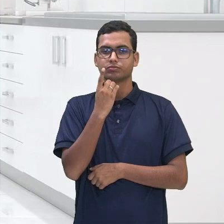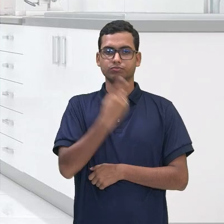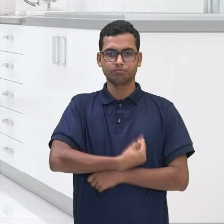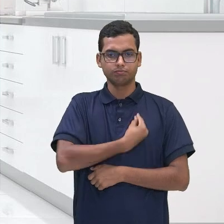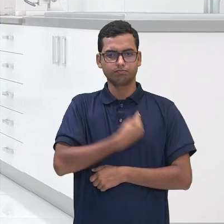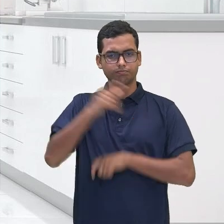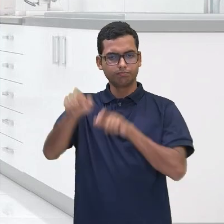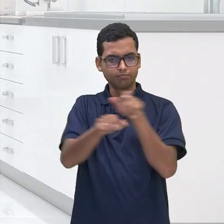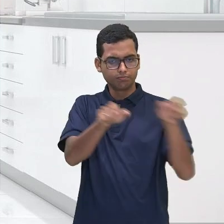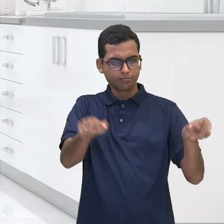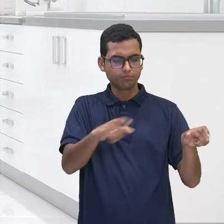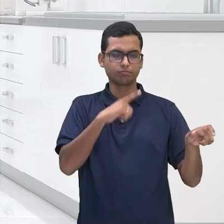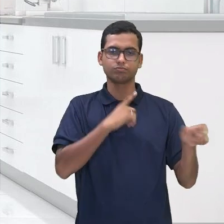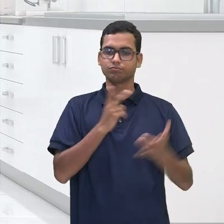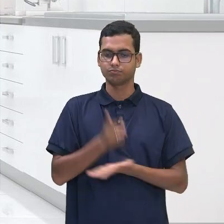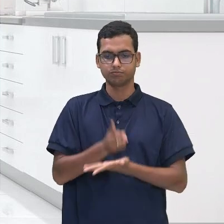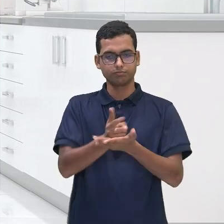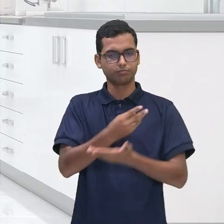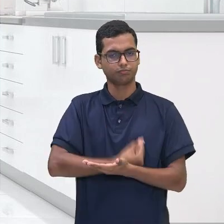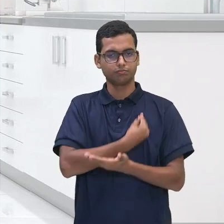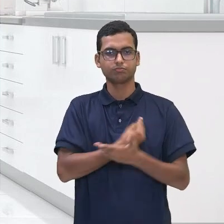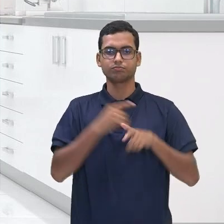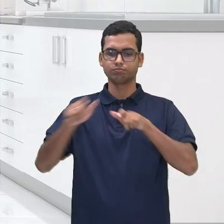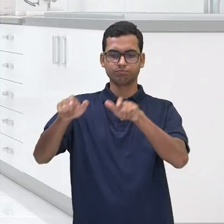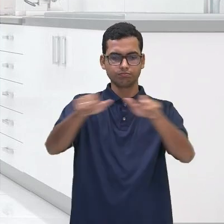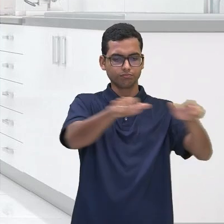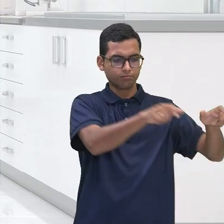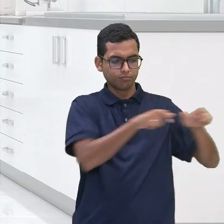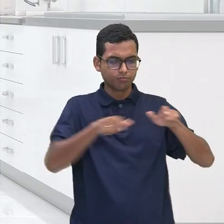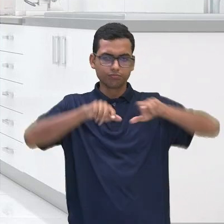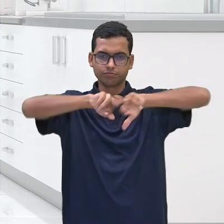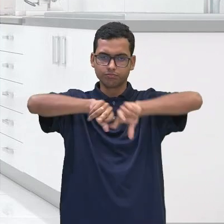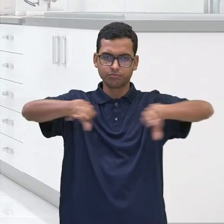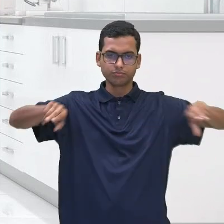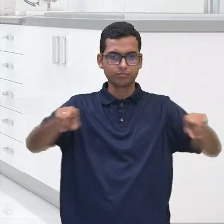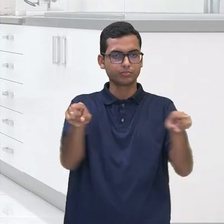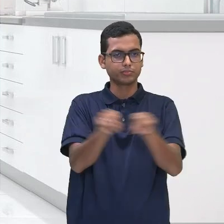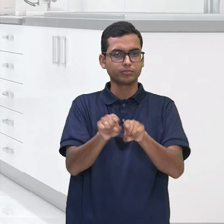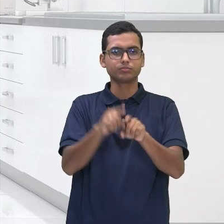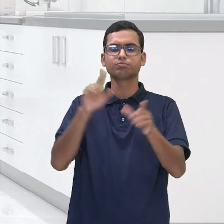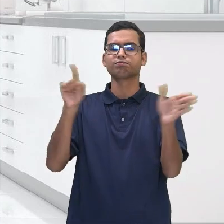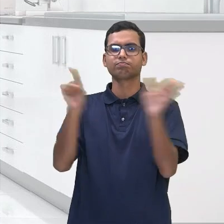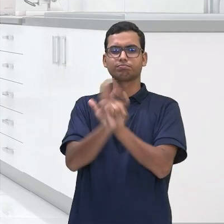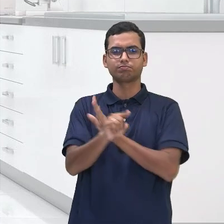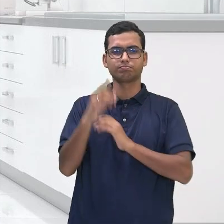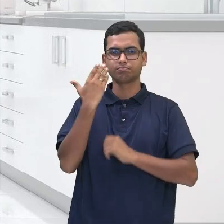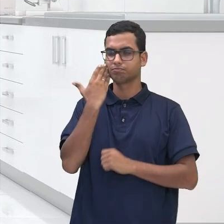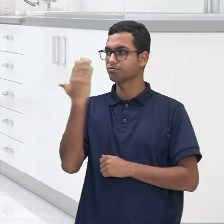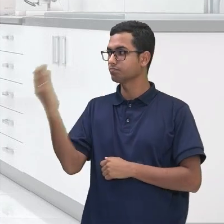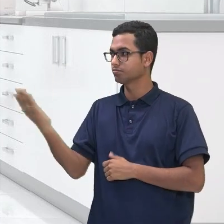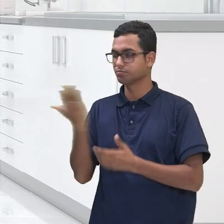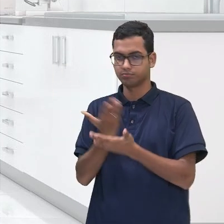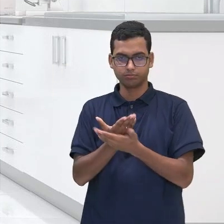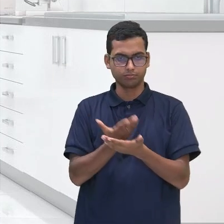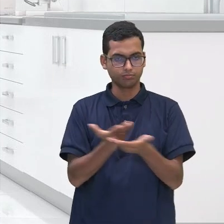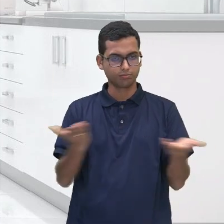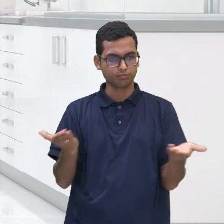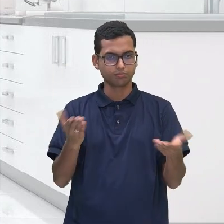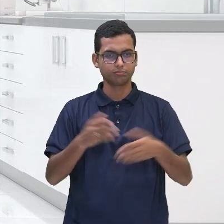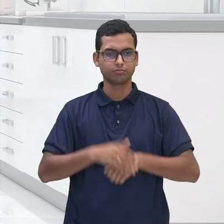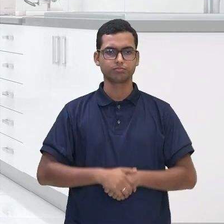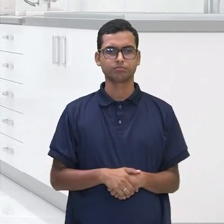aí habitando vários ambientes. Então, veja aí o que nós temos como pergunta. Olha só, para a nossa aula. O